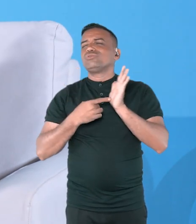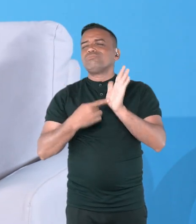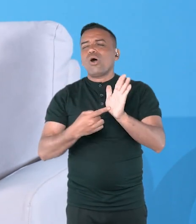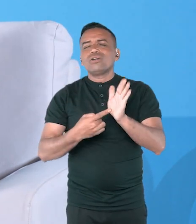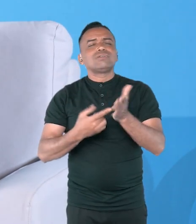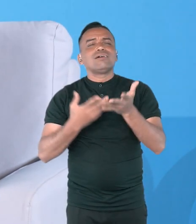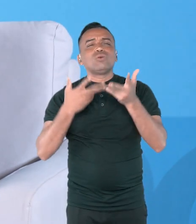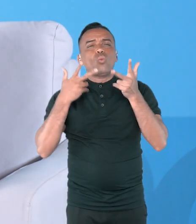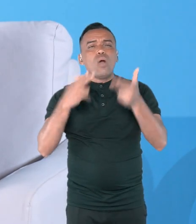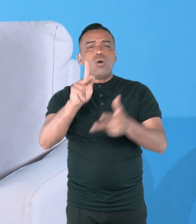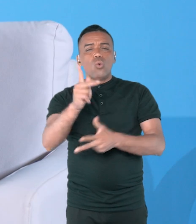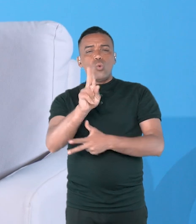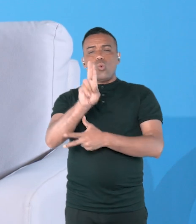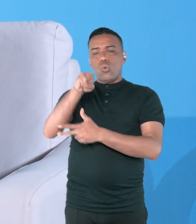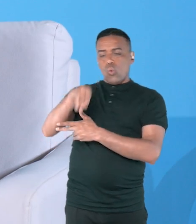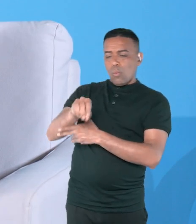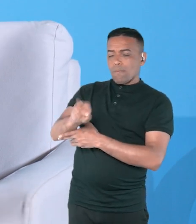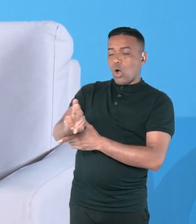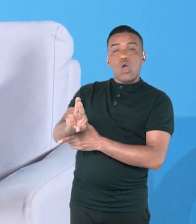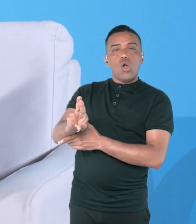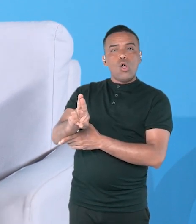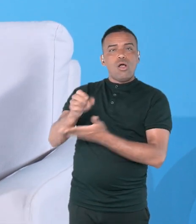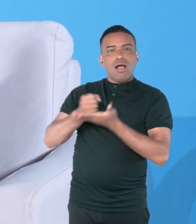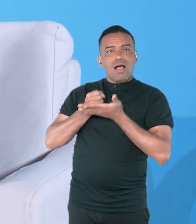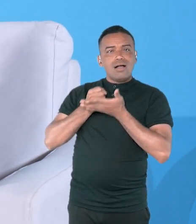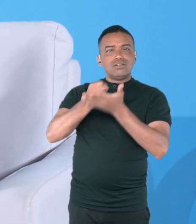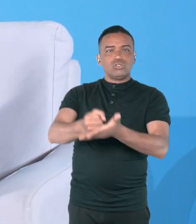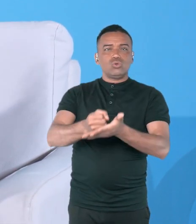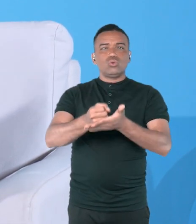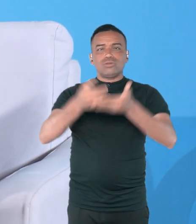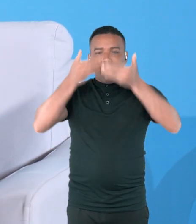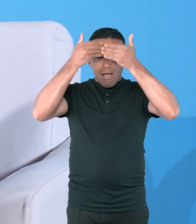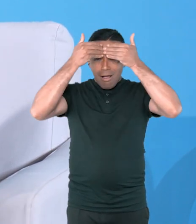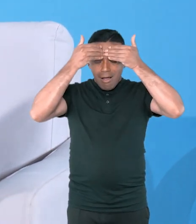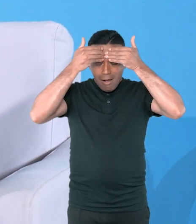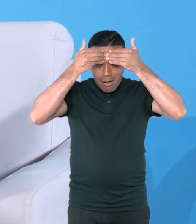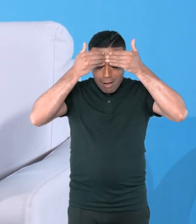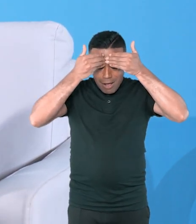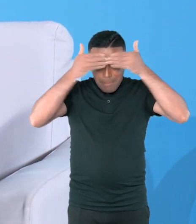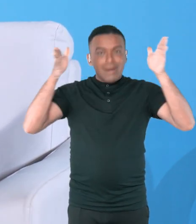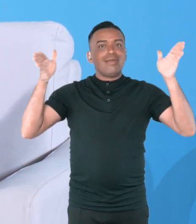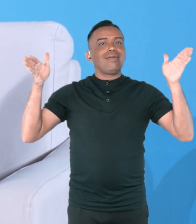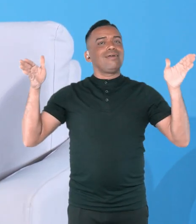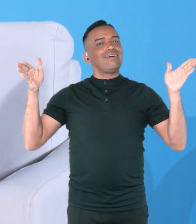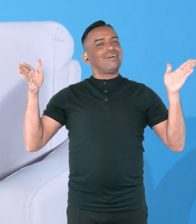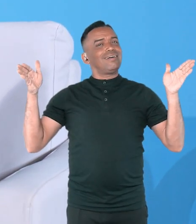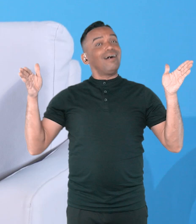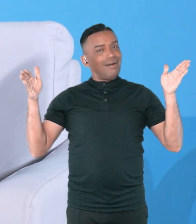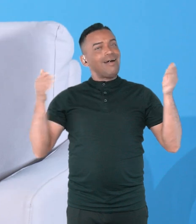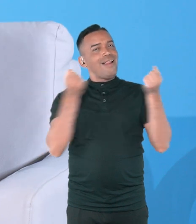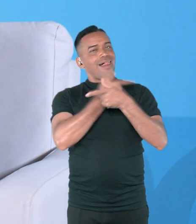com o humor. Eu acho que o humor ele serve para abrir a estrada para o pensamento